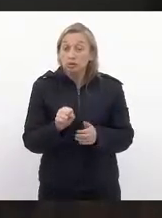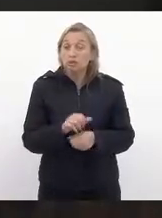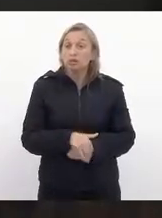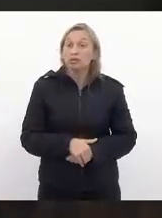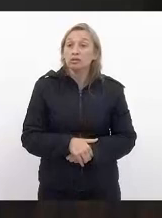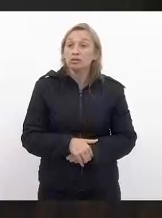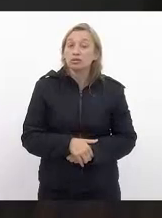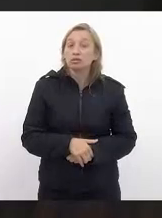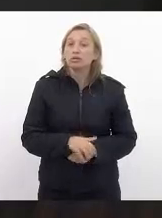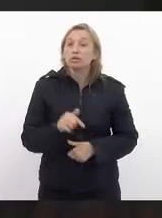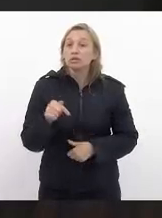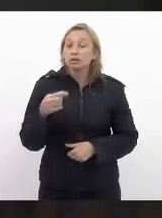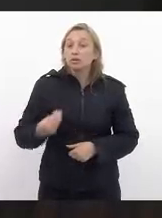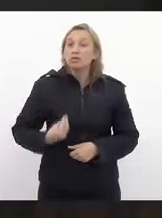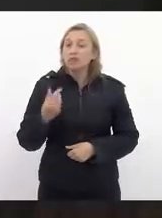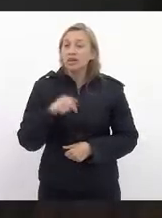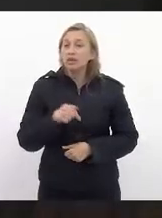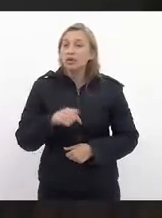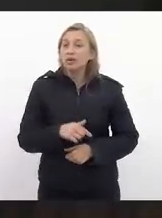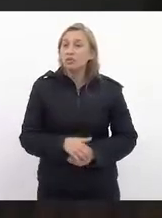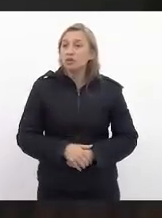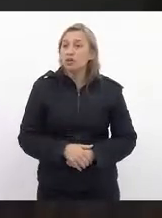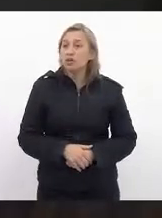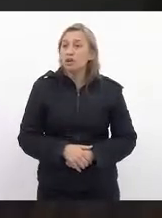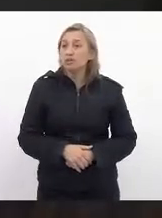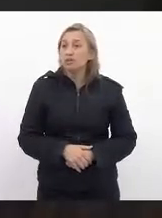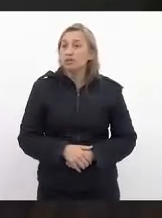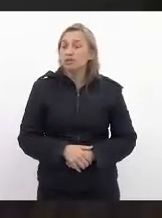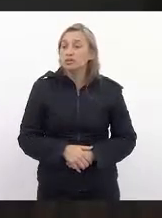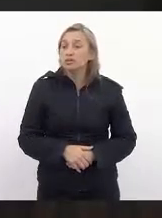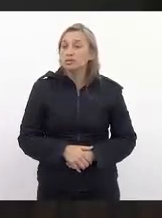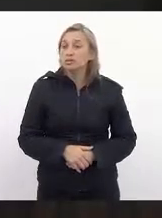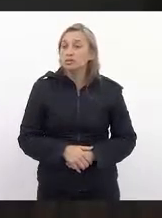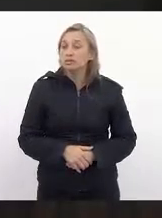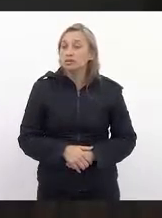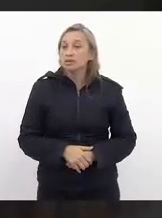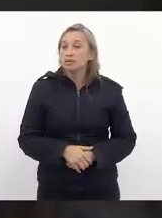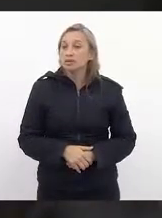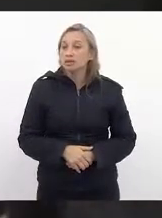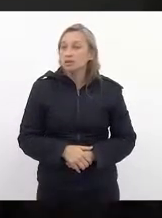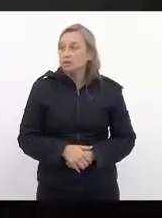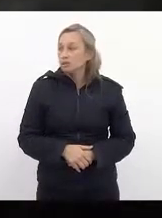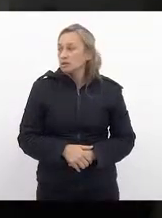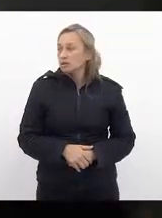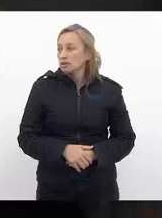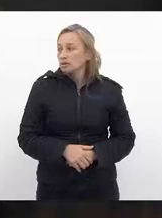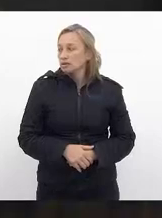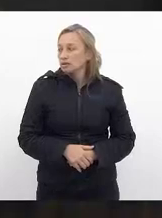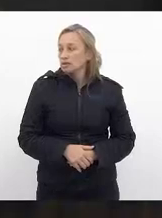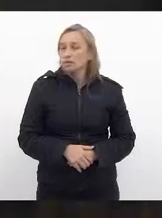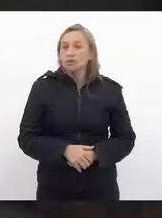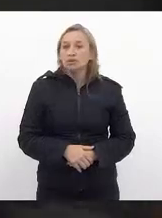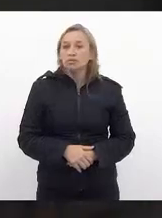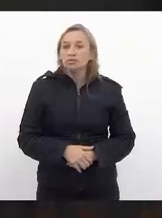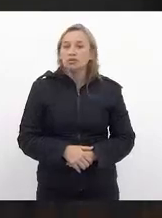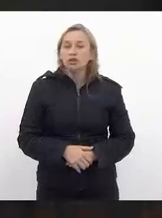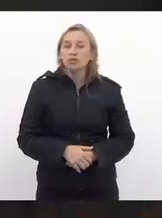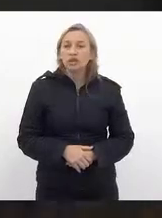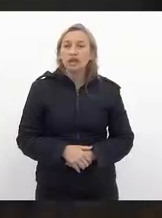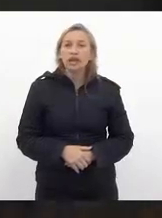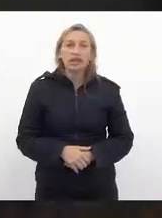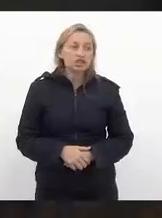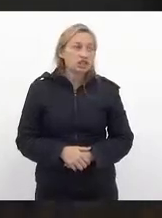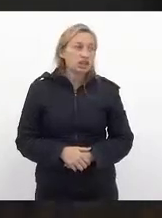e a gente tá aqui fazendo agora é acolhida dos pareceres a